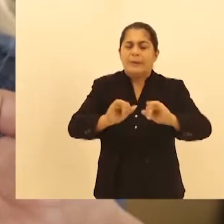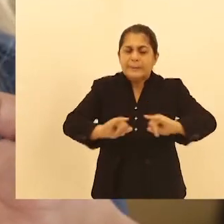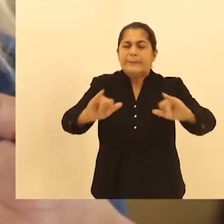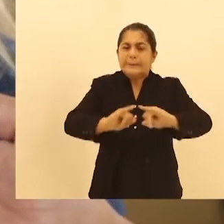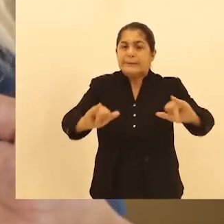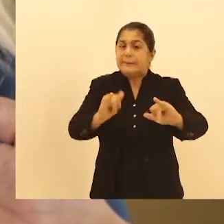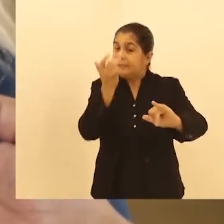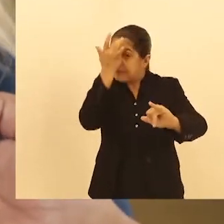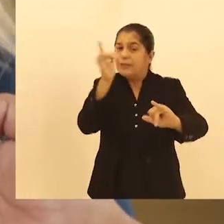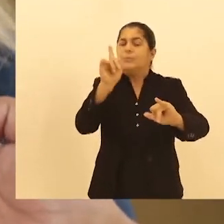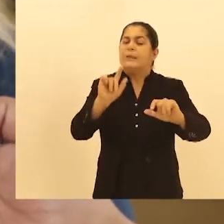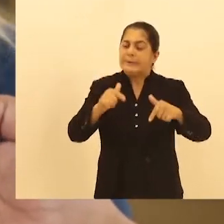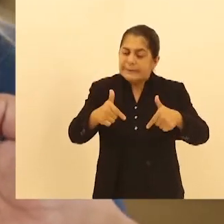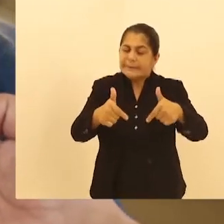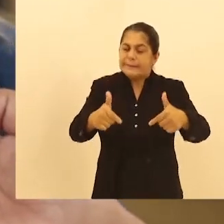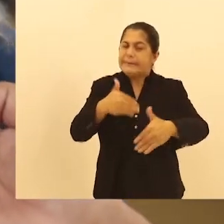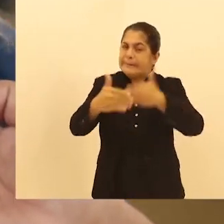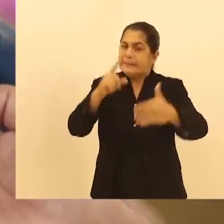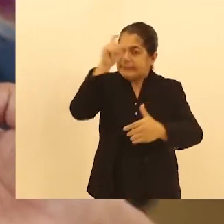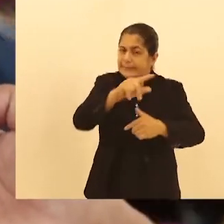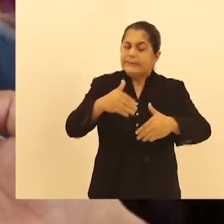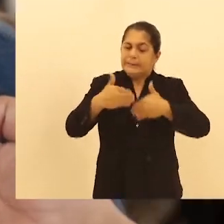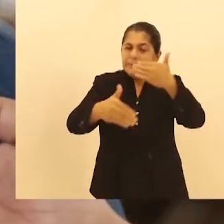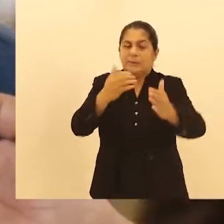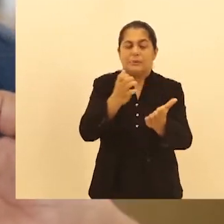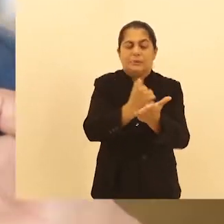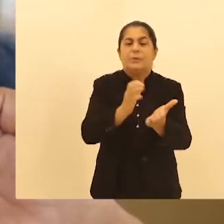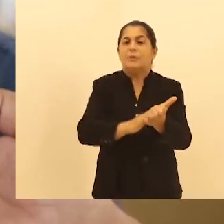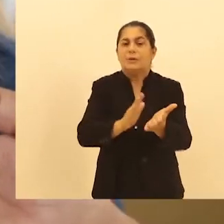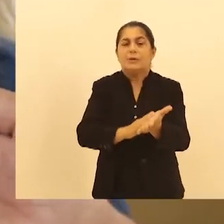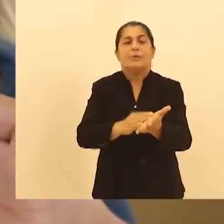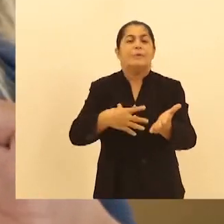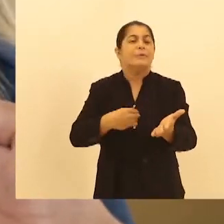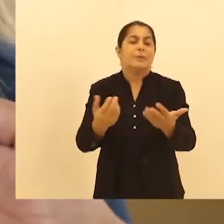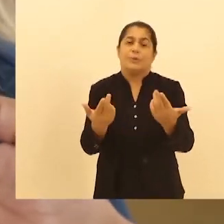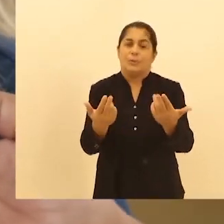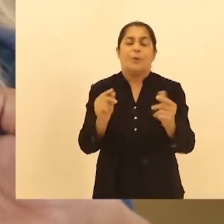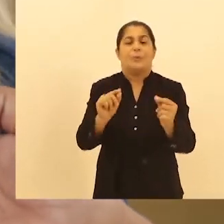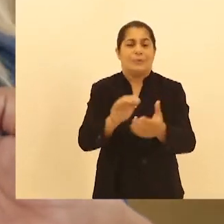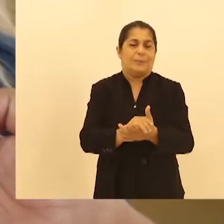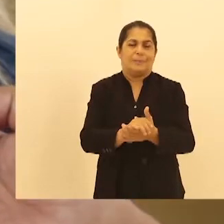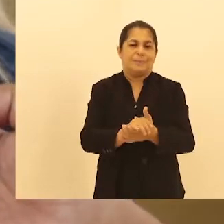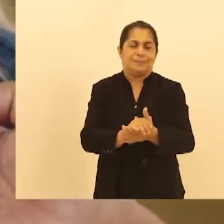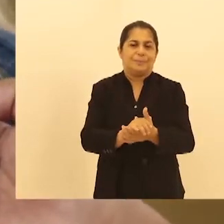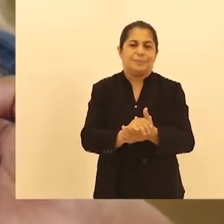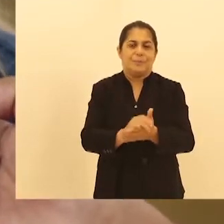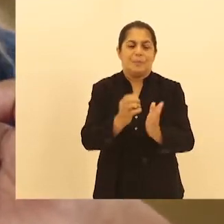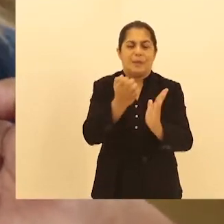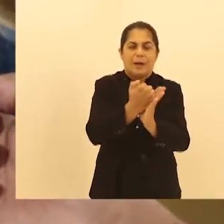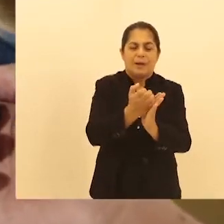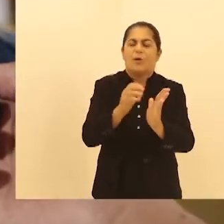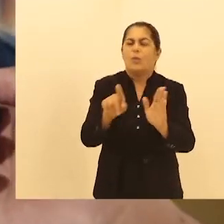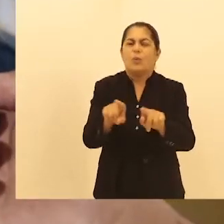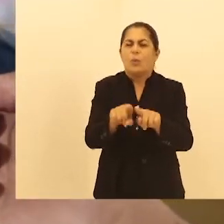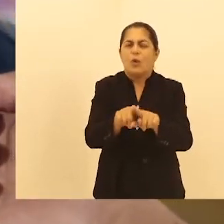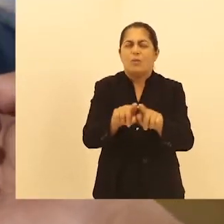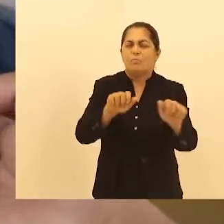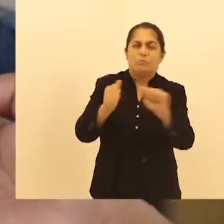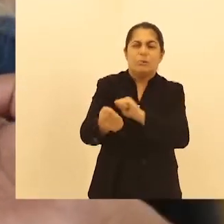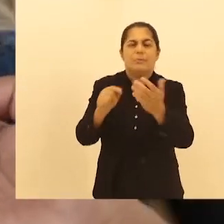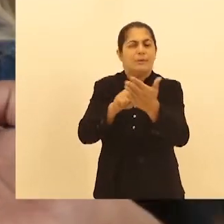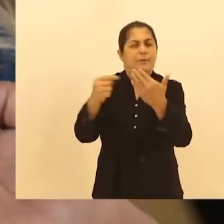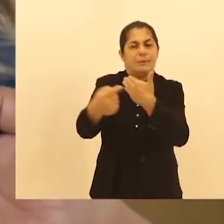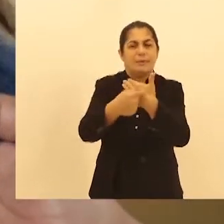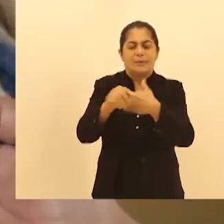sendo fácil ao longo desses anos eu costumo dizer que o estatuto é como os nossos próprios filhos ou seja a gente tem que ir cresce mas a gente